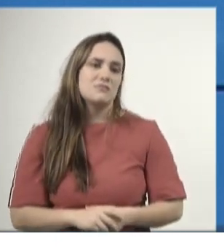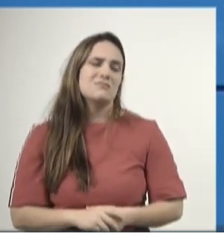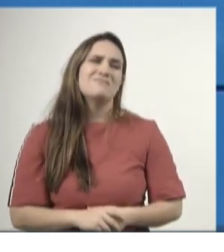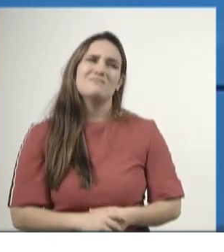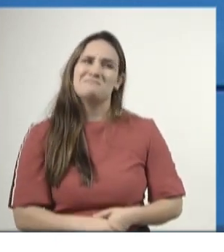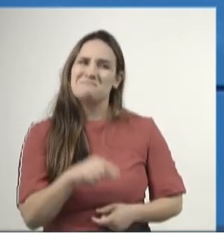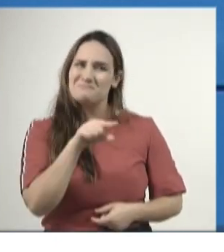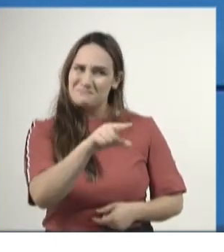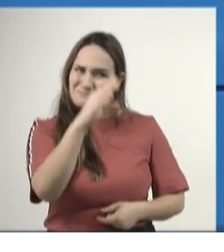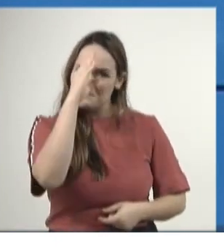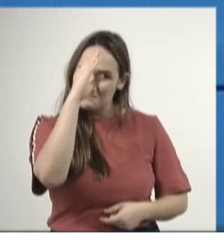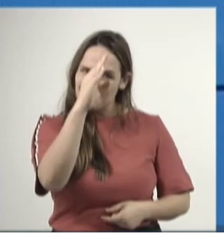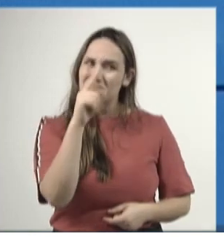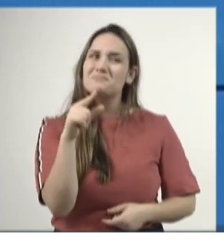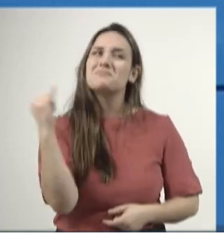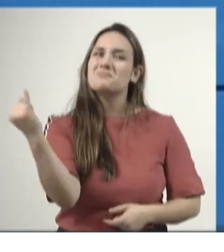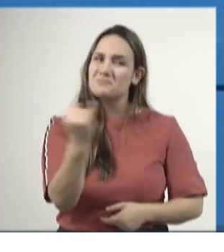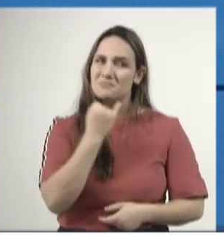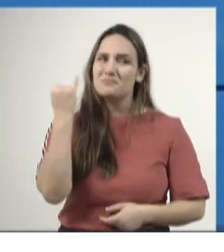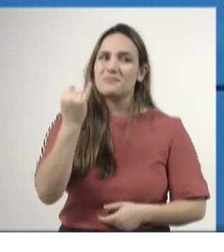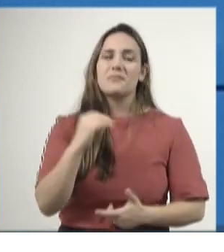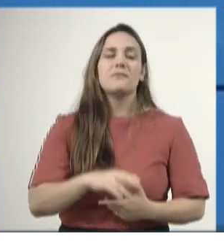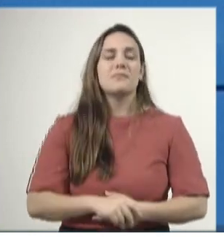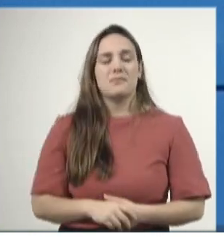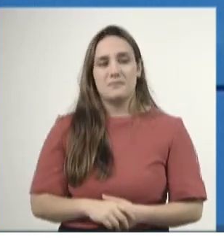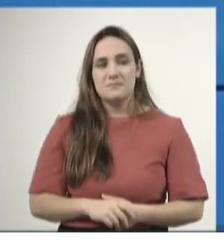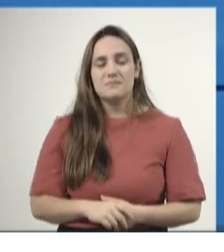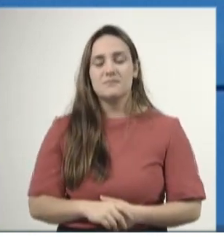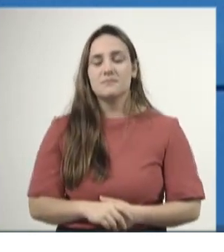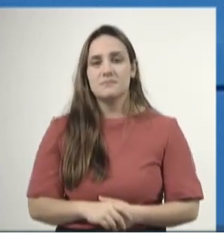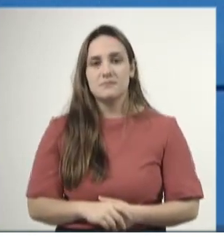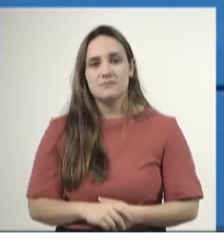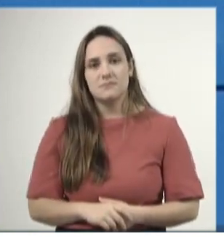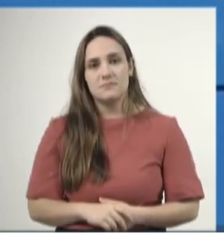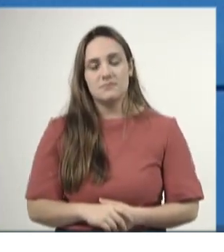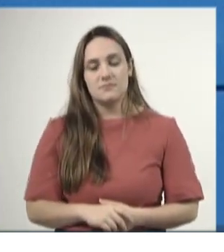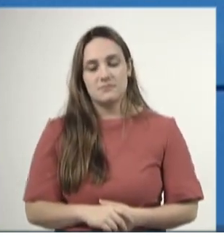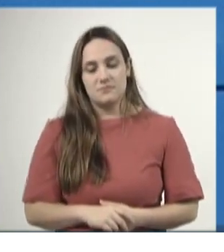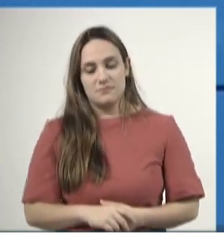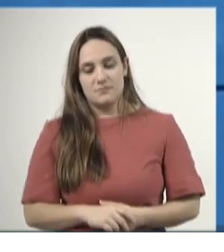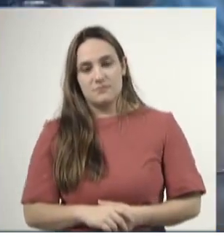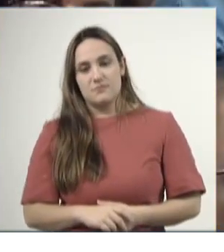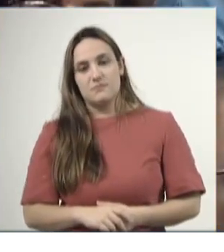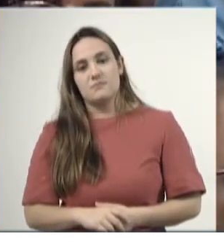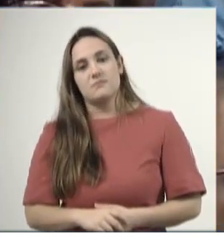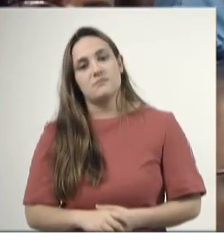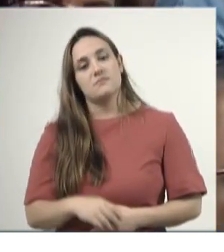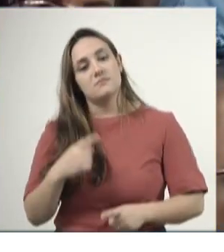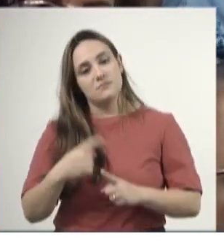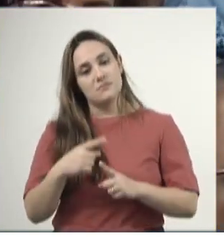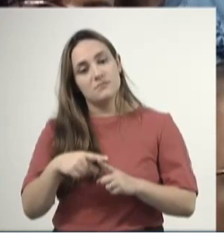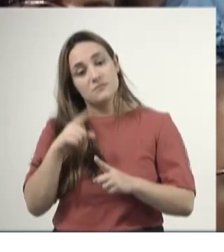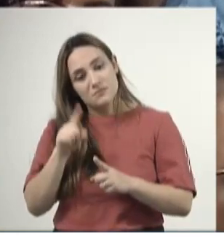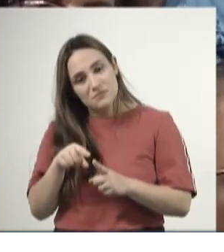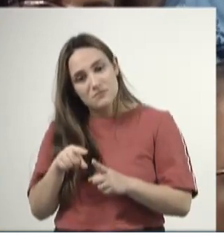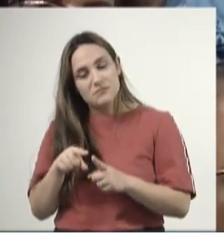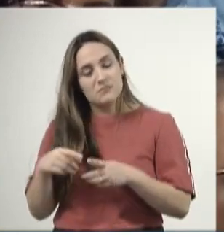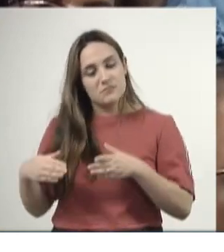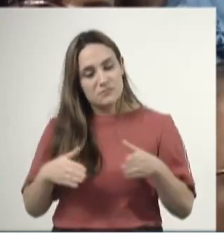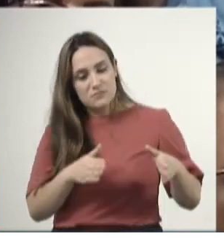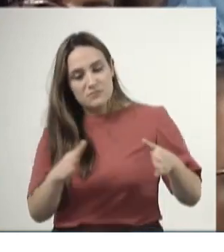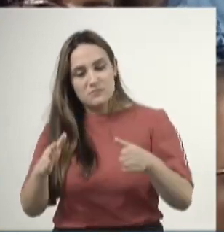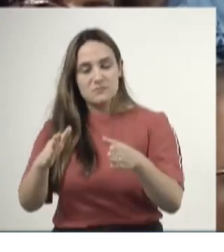parece ser extremamente importante, porque é uma linha de prevenção